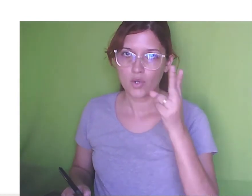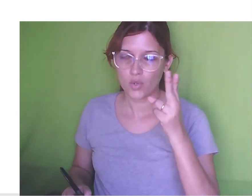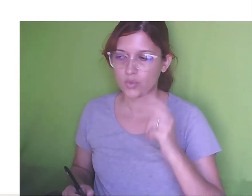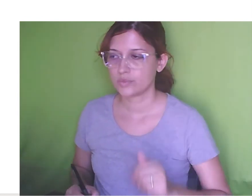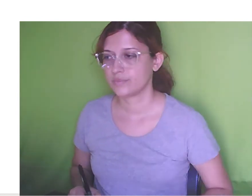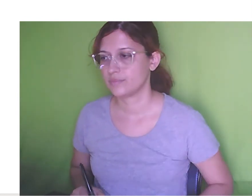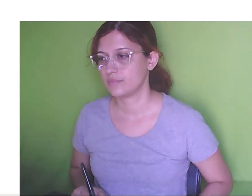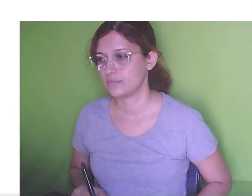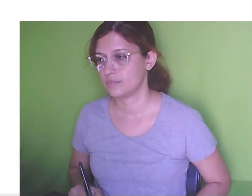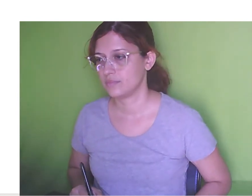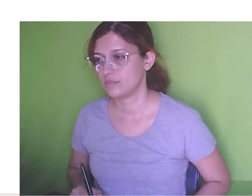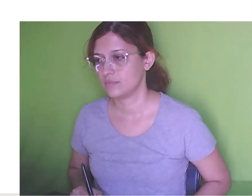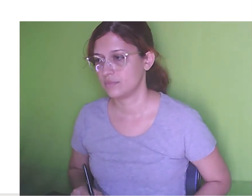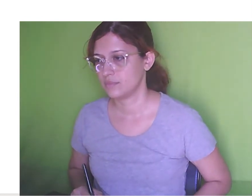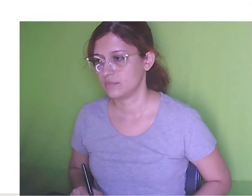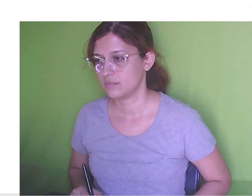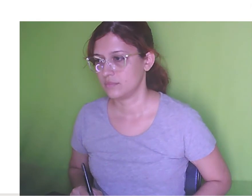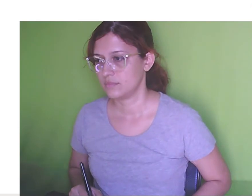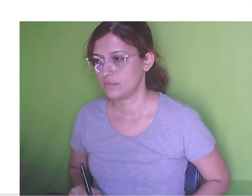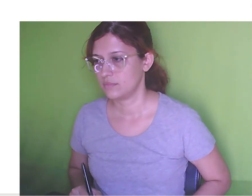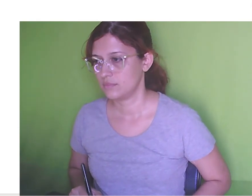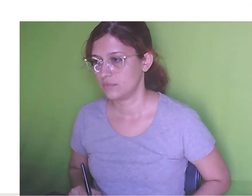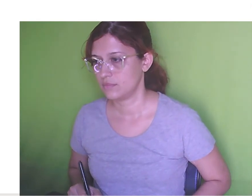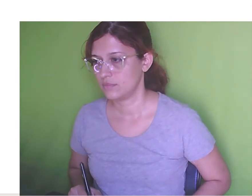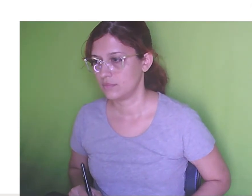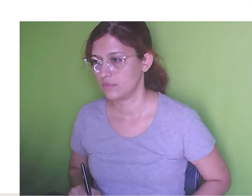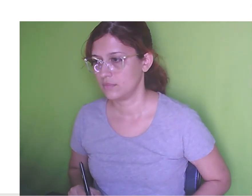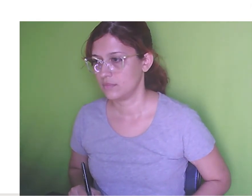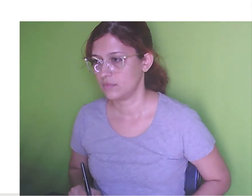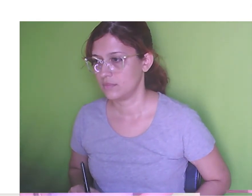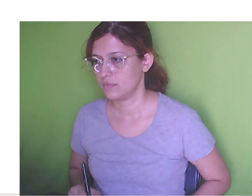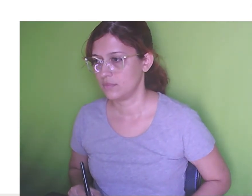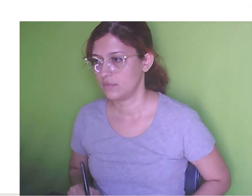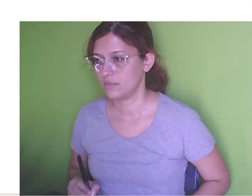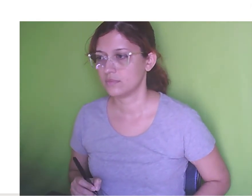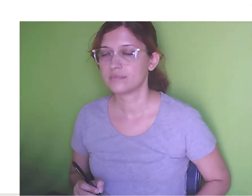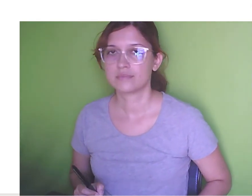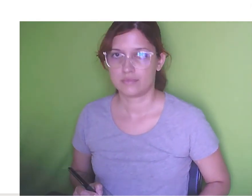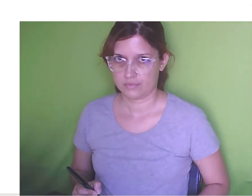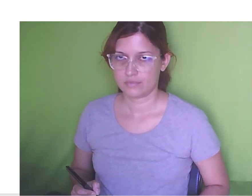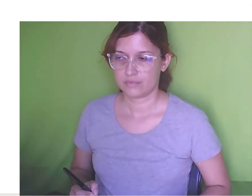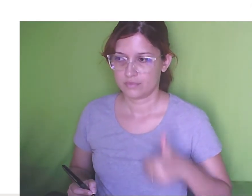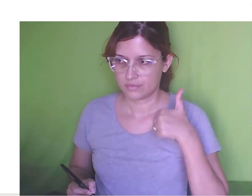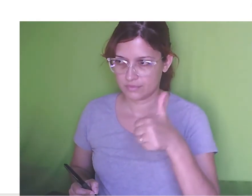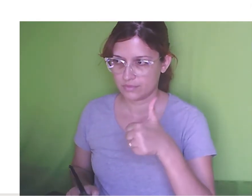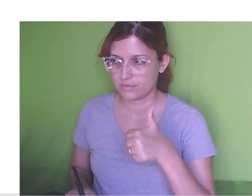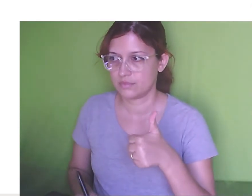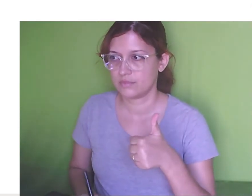Ou então,